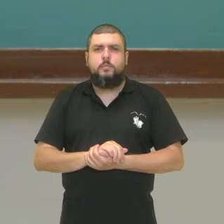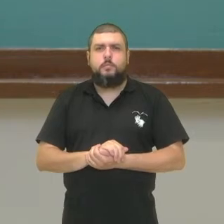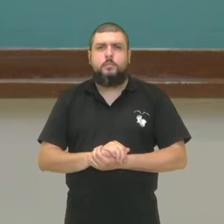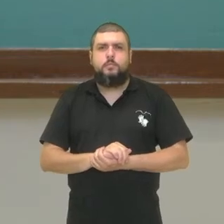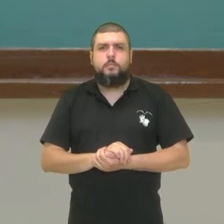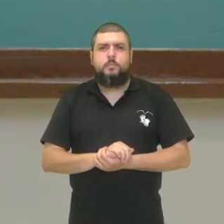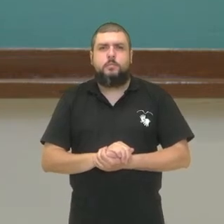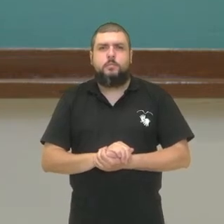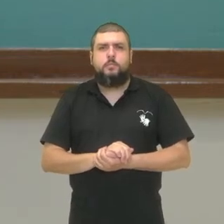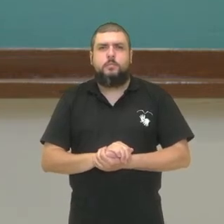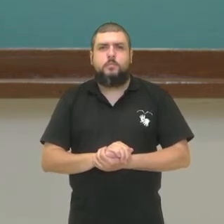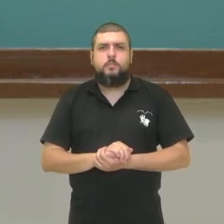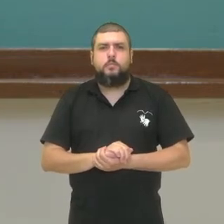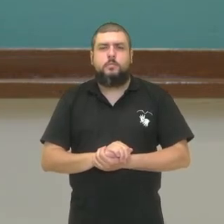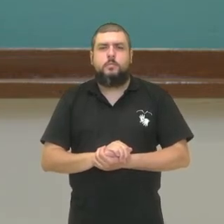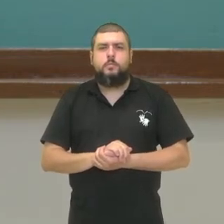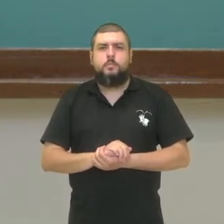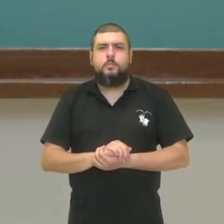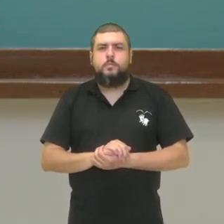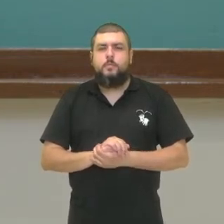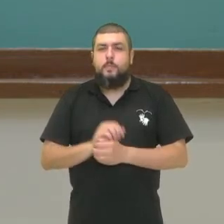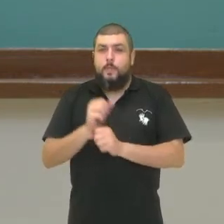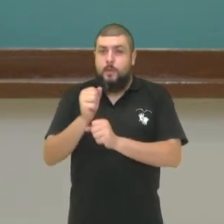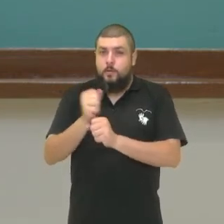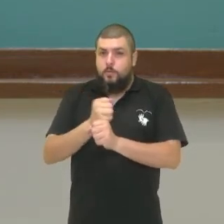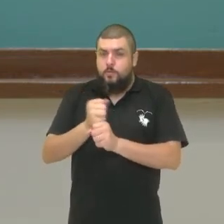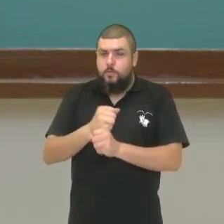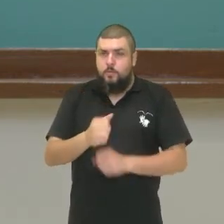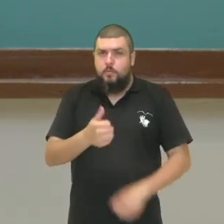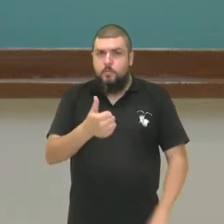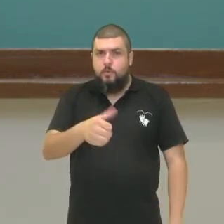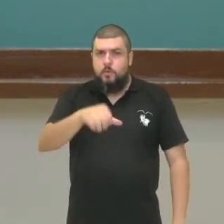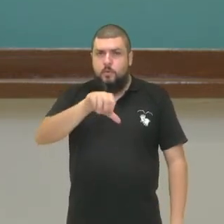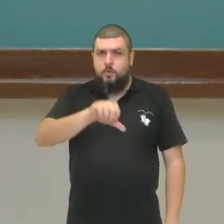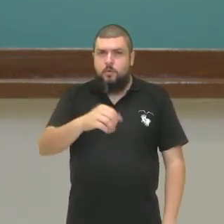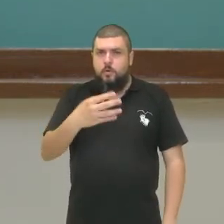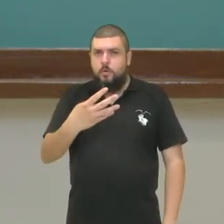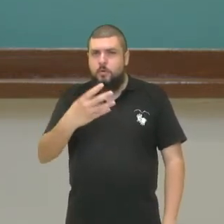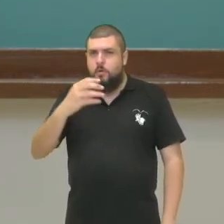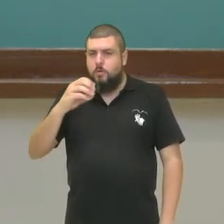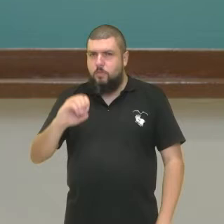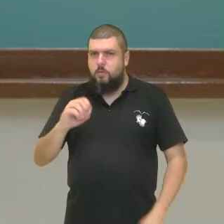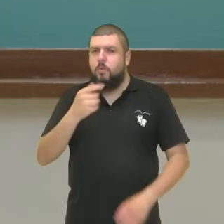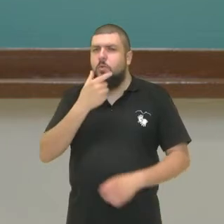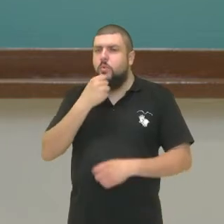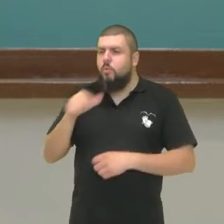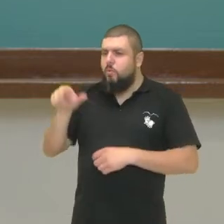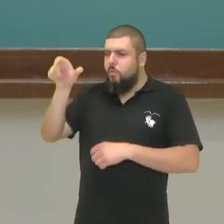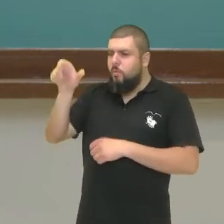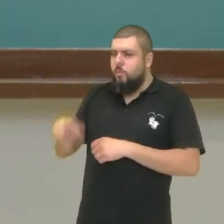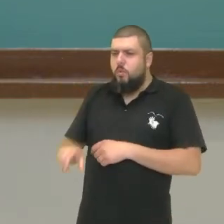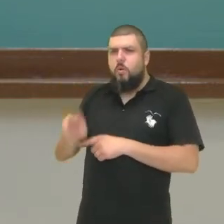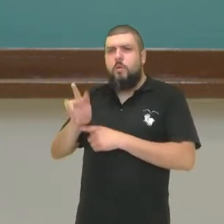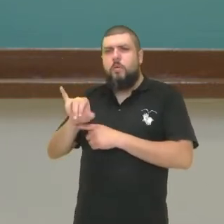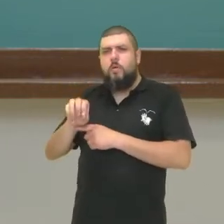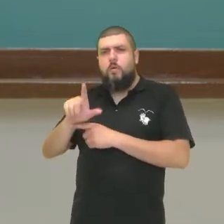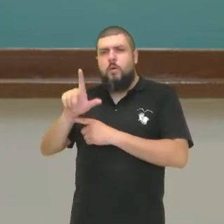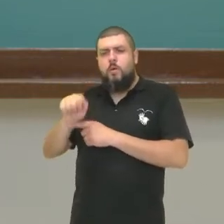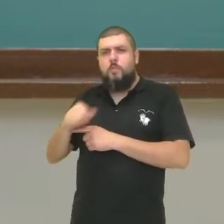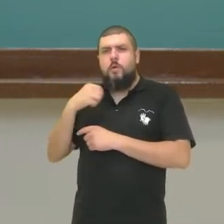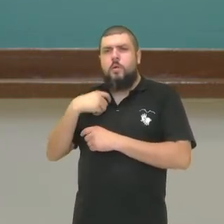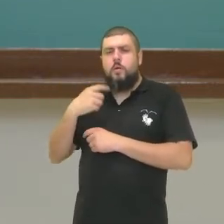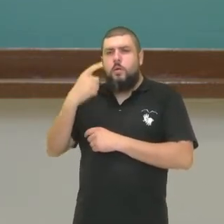Em meados de 1940, Viola Spolin criou o Theatre Games, cujas técnicas